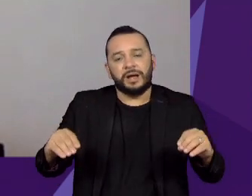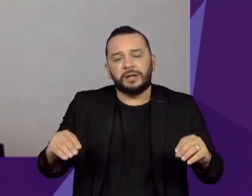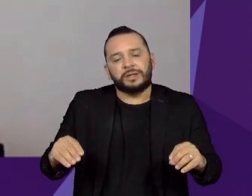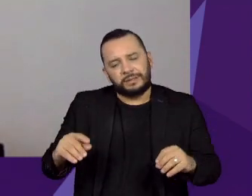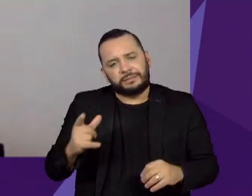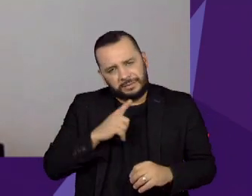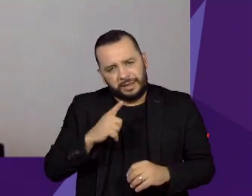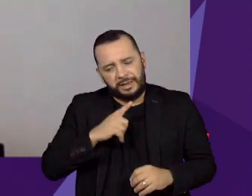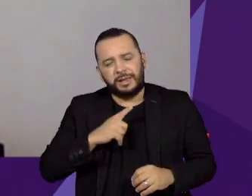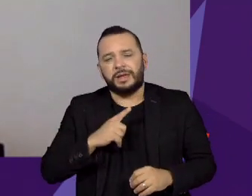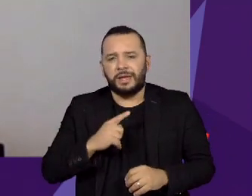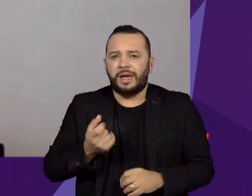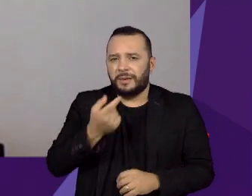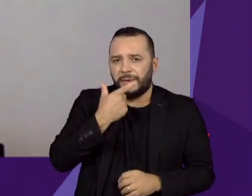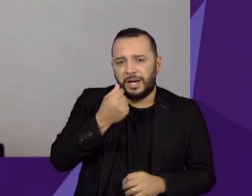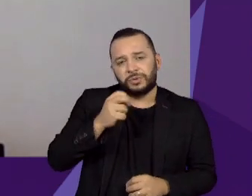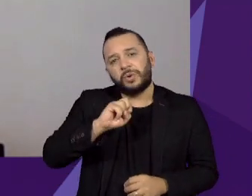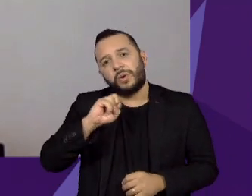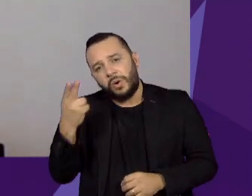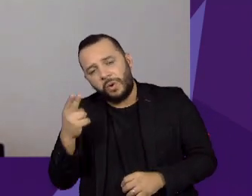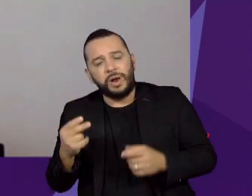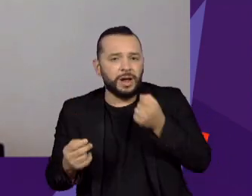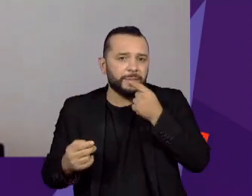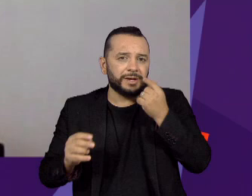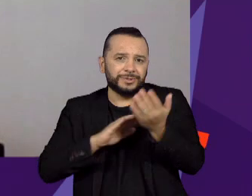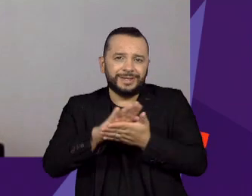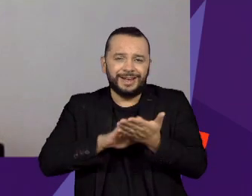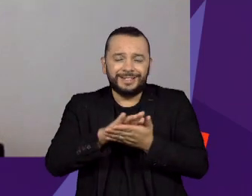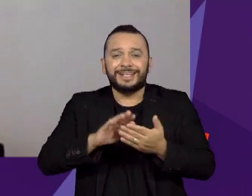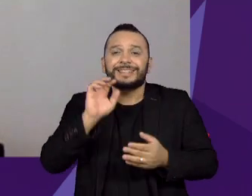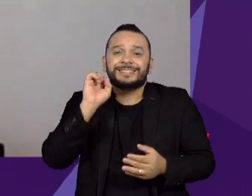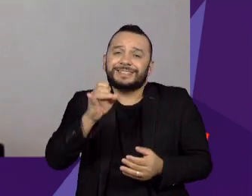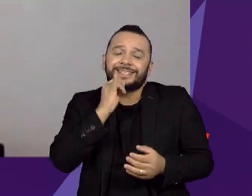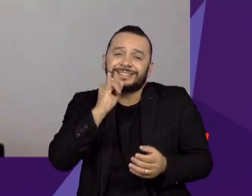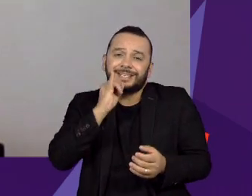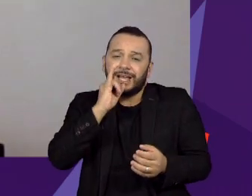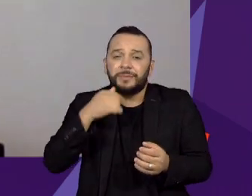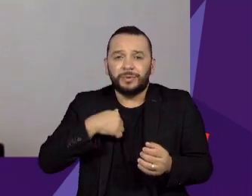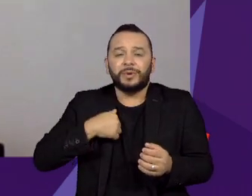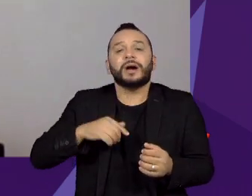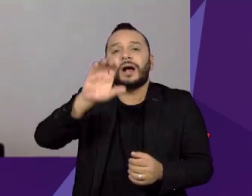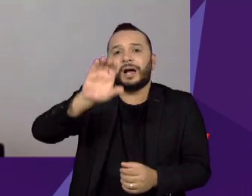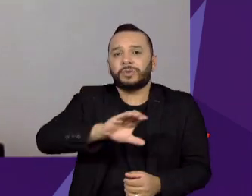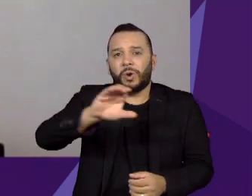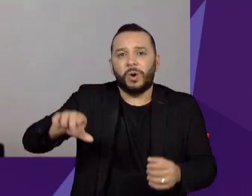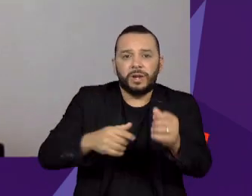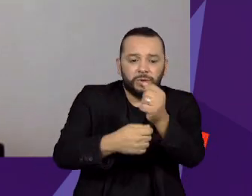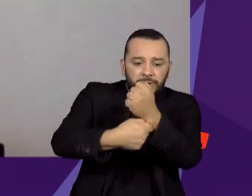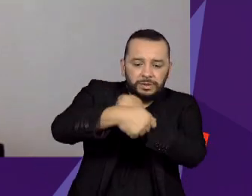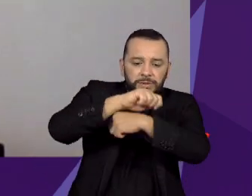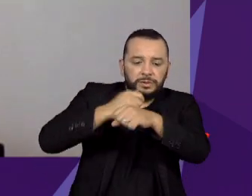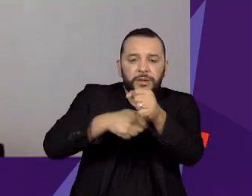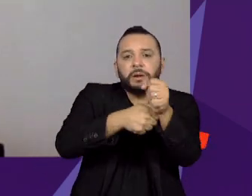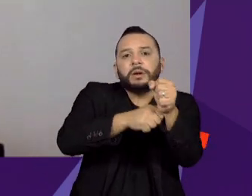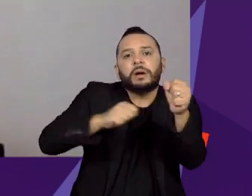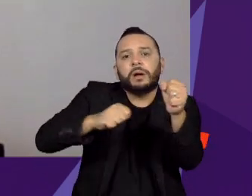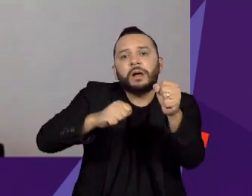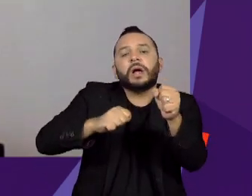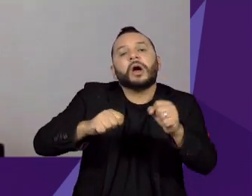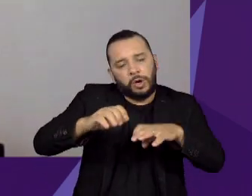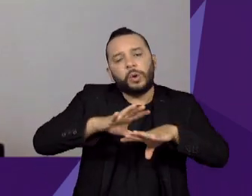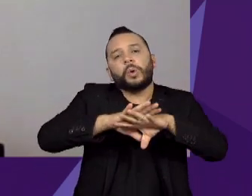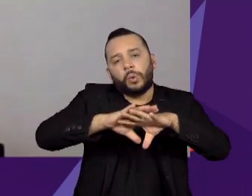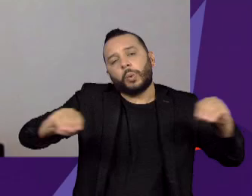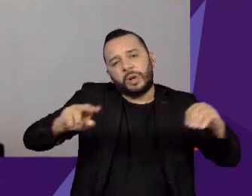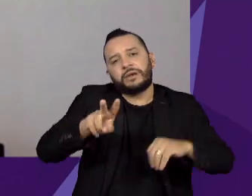remédio. Com uma fita do Senhor do Bonfim ou sem uma fita do Senhor do Bonfim. E é uma delícia tratar uma coisa que 85% das vezes